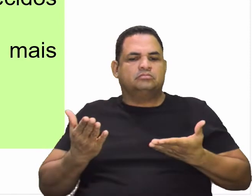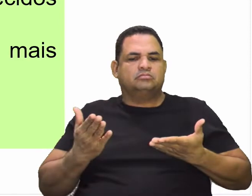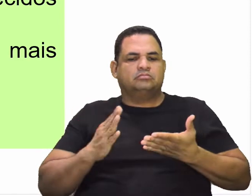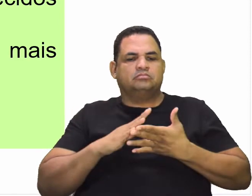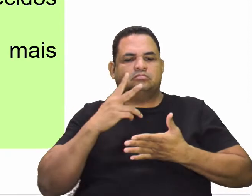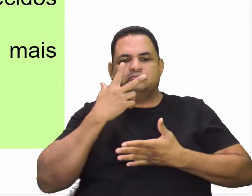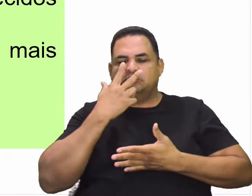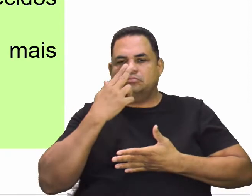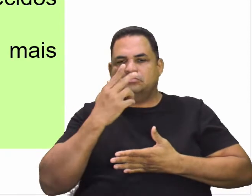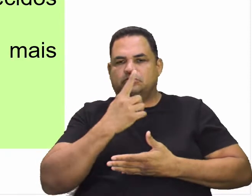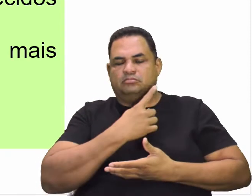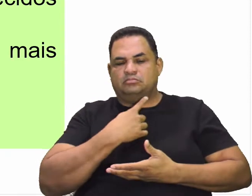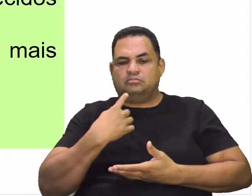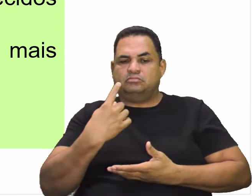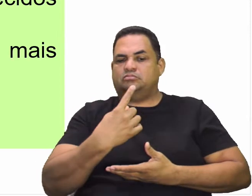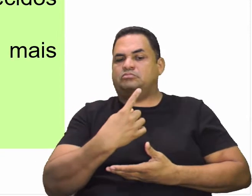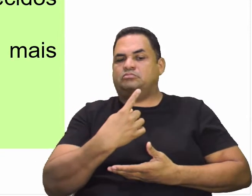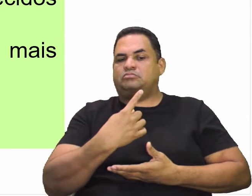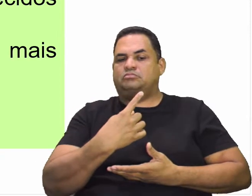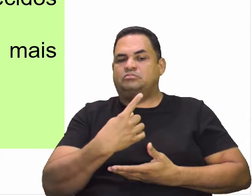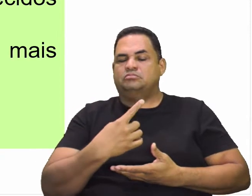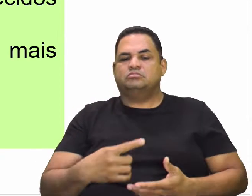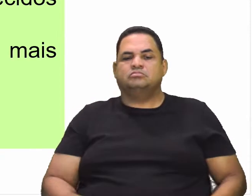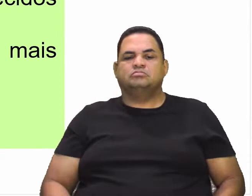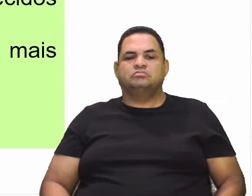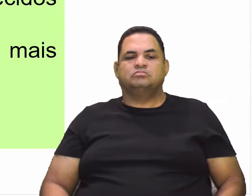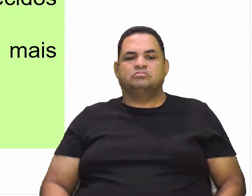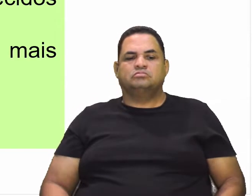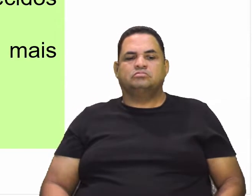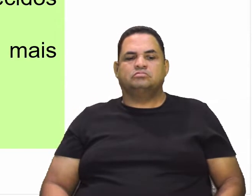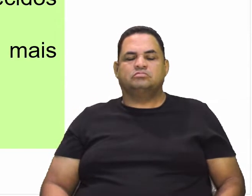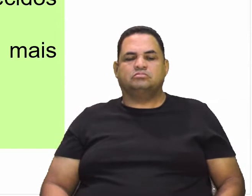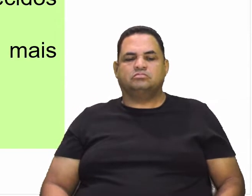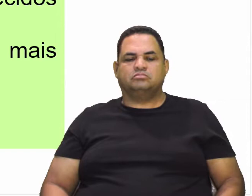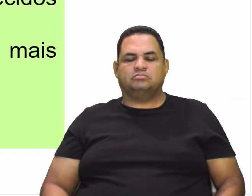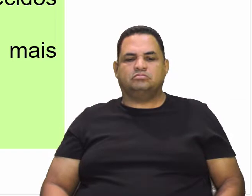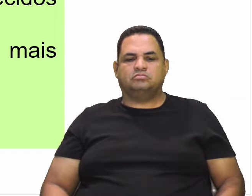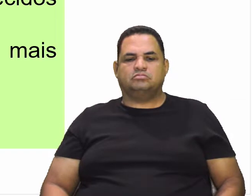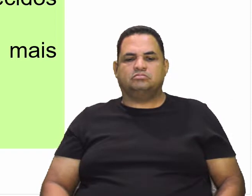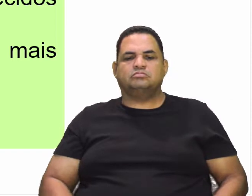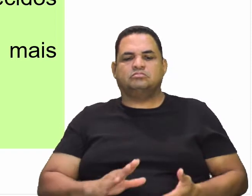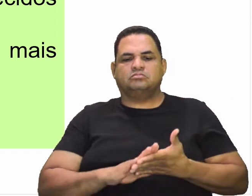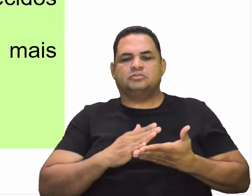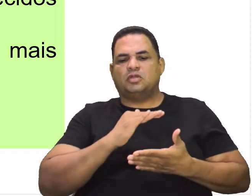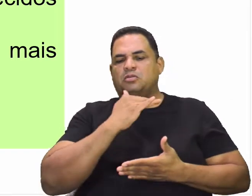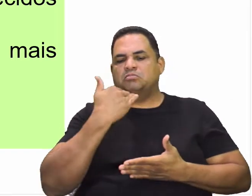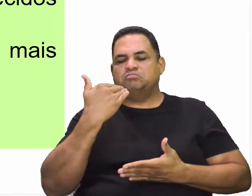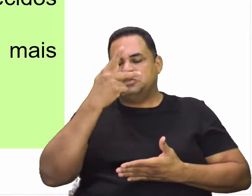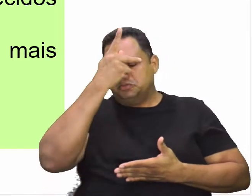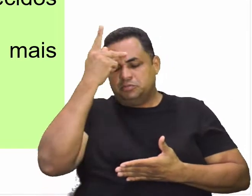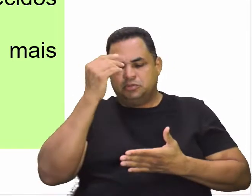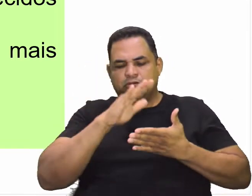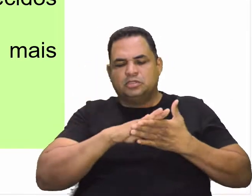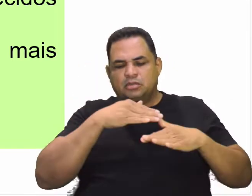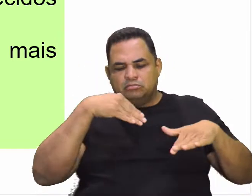bem parecida com a nossa espécie. Enterrava seus mortos.